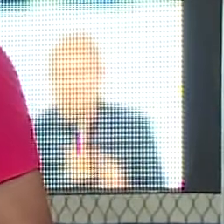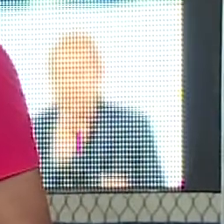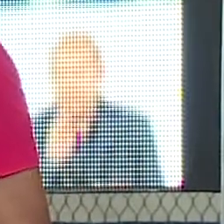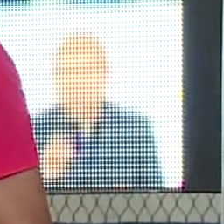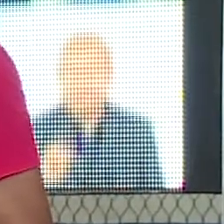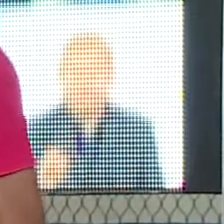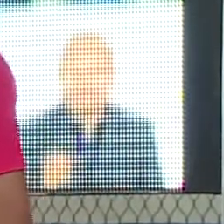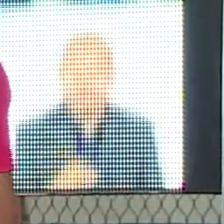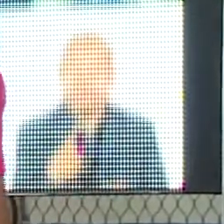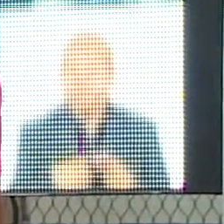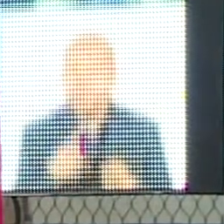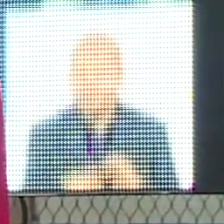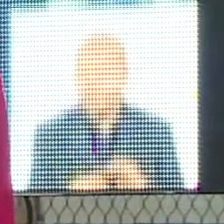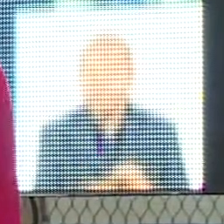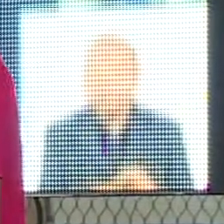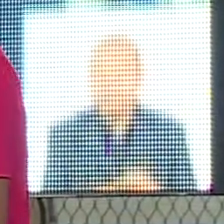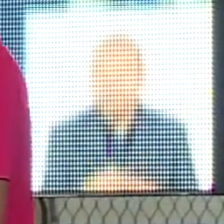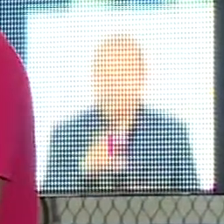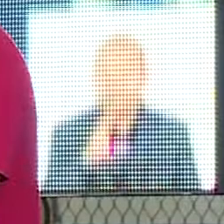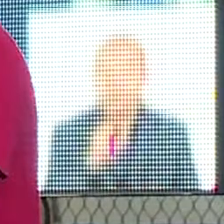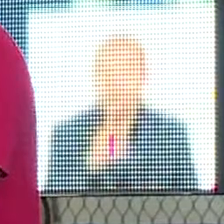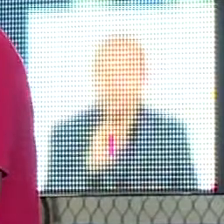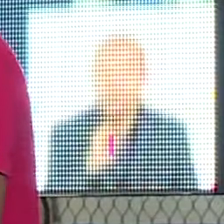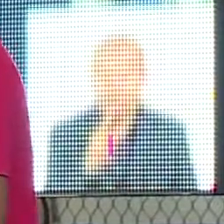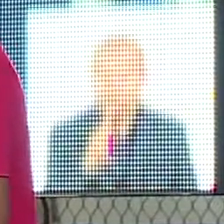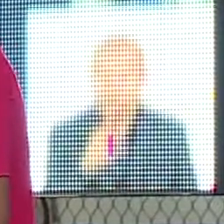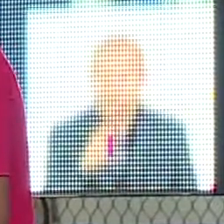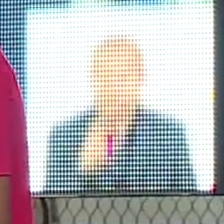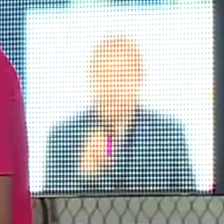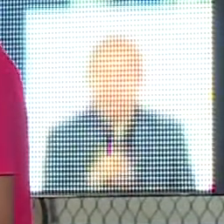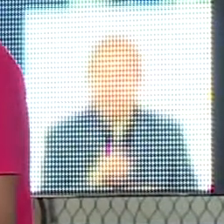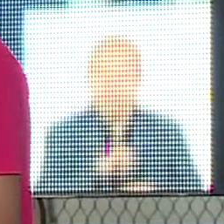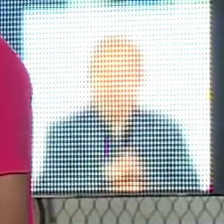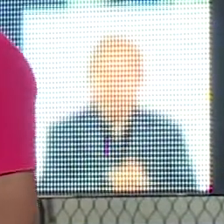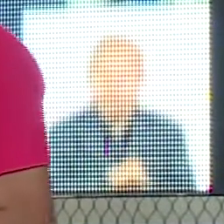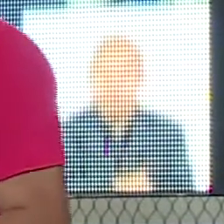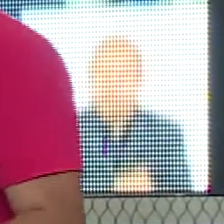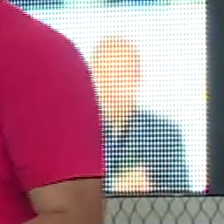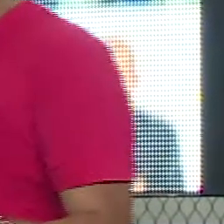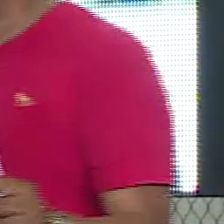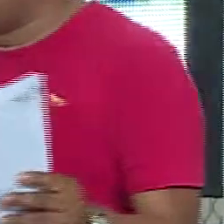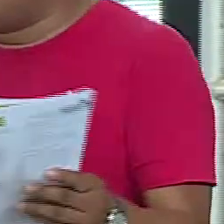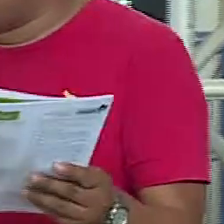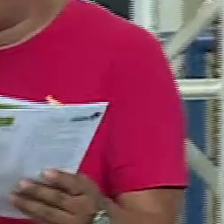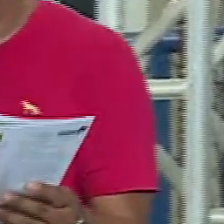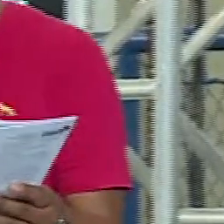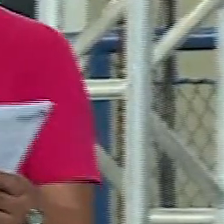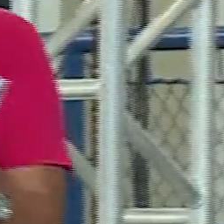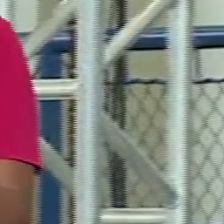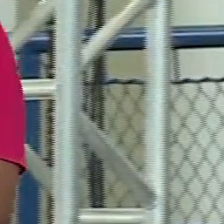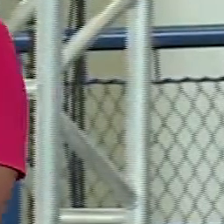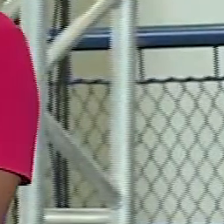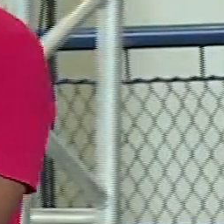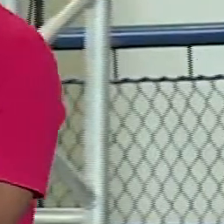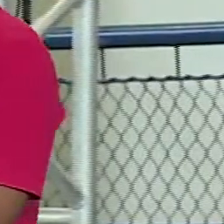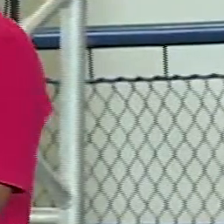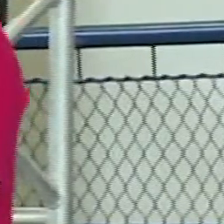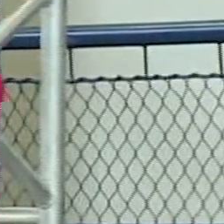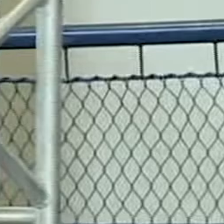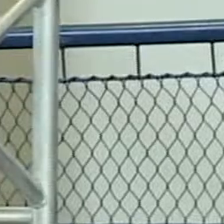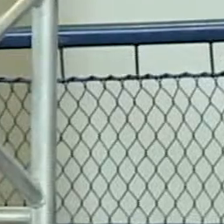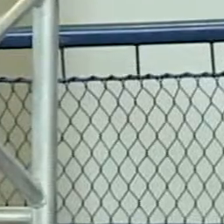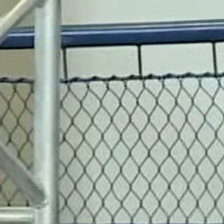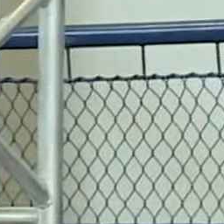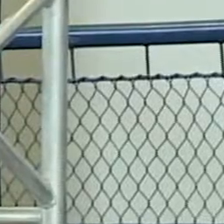Animal. Colesterol é gordura o quê? Animal. Então, eu não posso ter colesterol no arroz